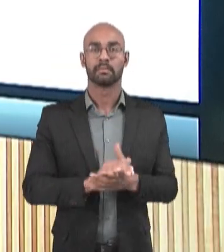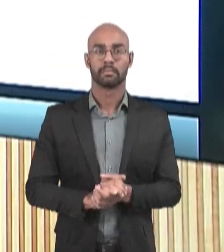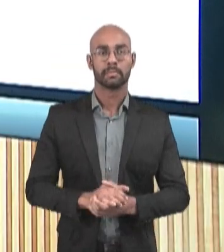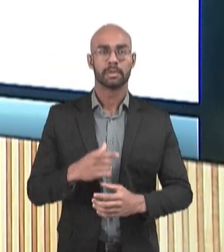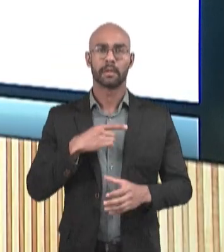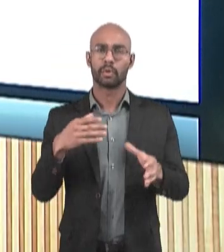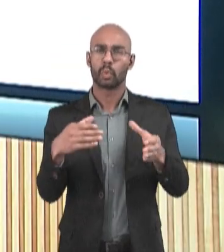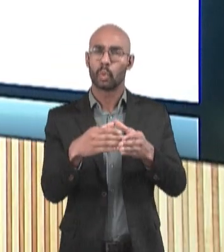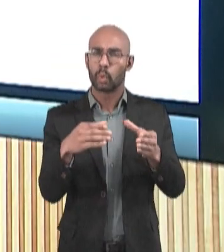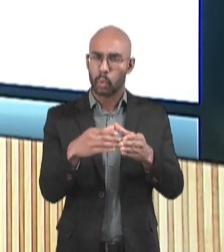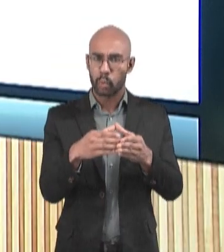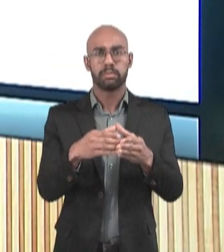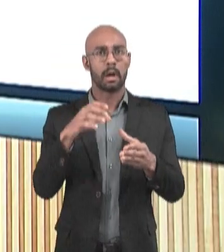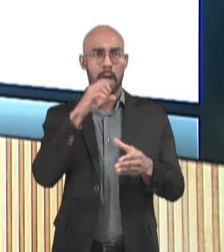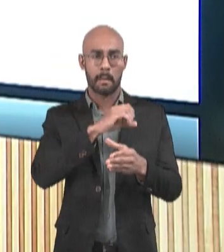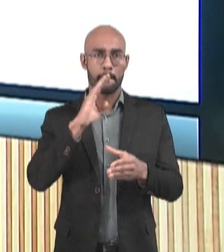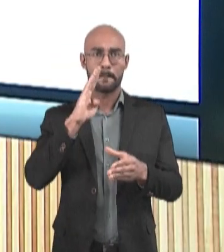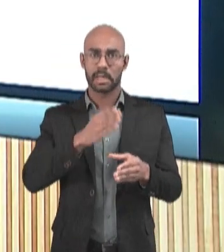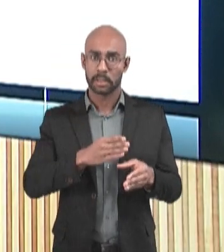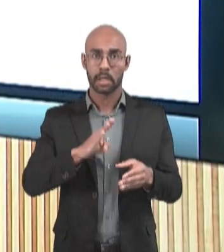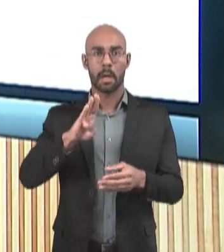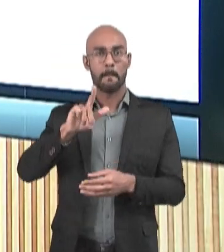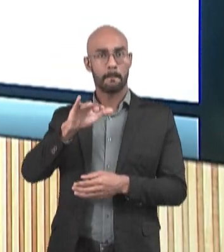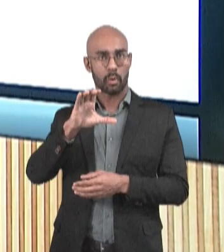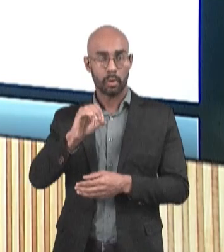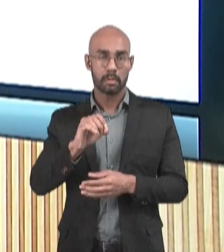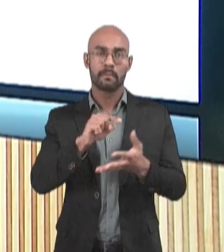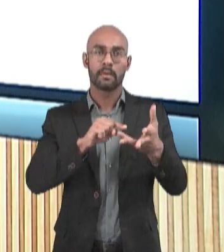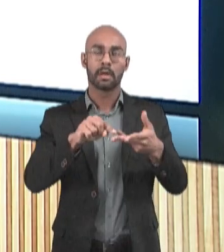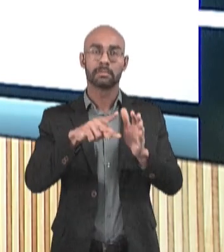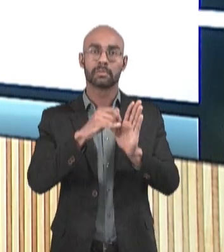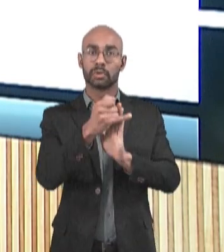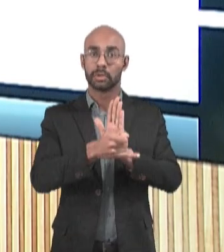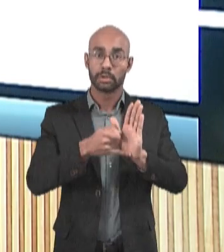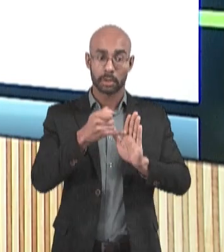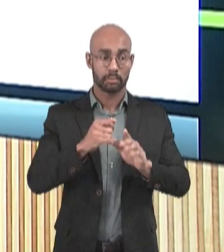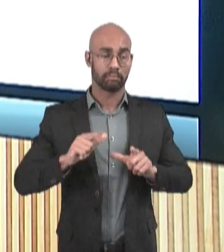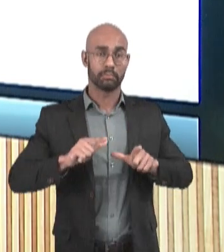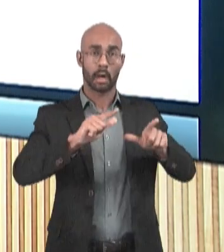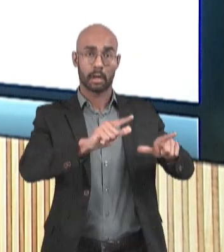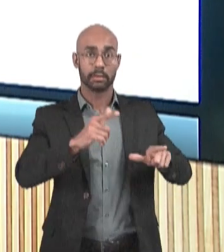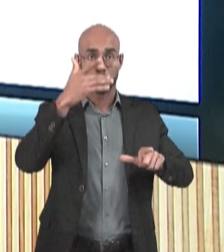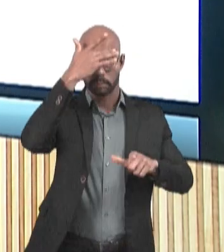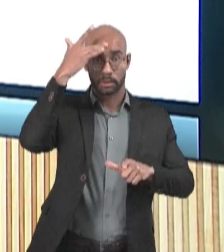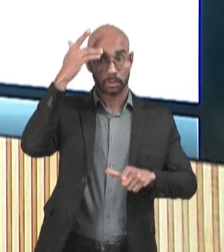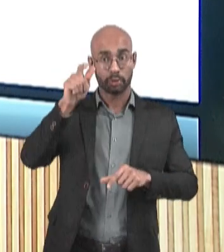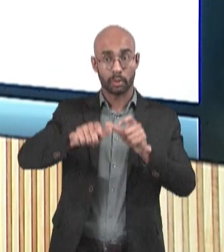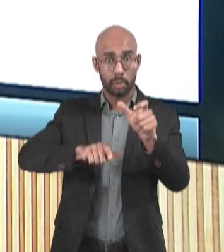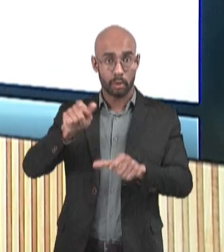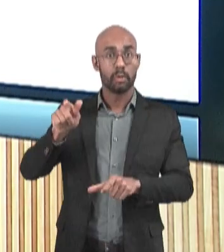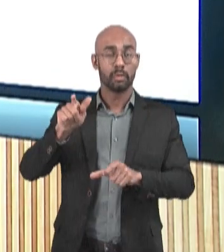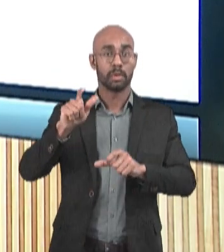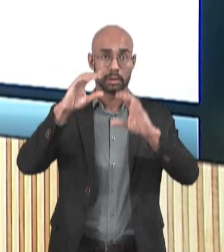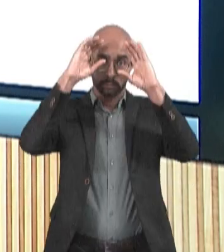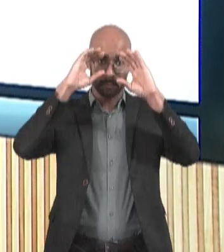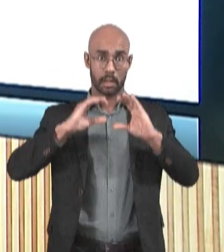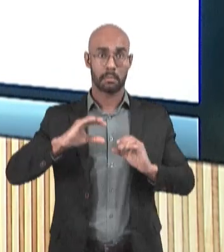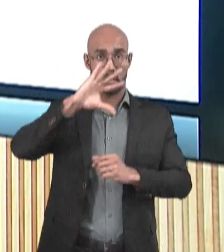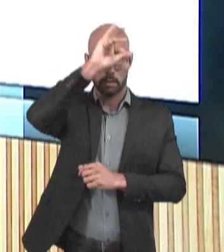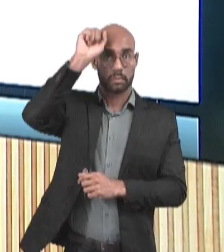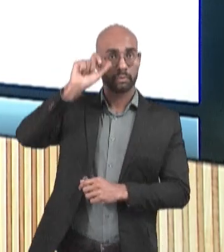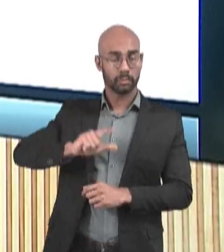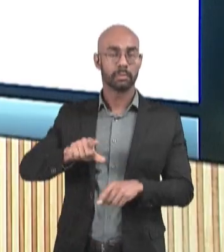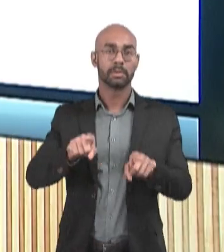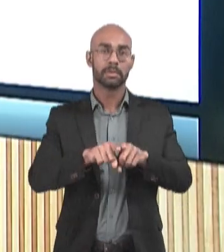em bloco de vários projetos de resolução que concedem título de cidadão sul-mato-grossense e também comenda de